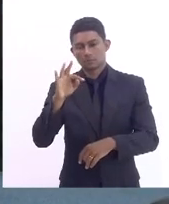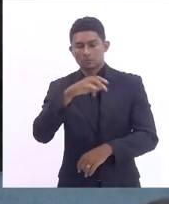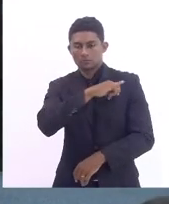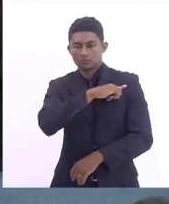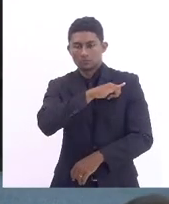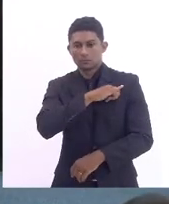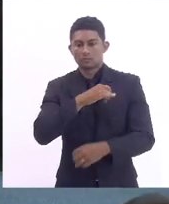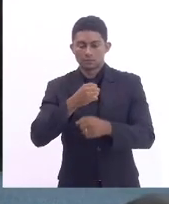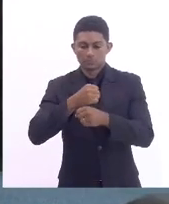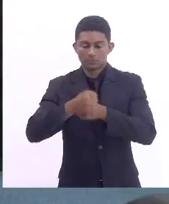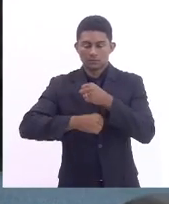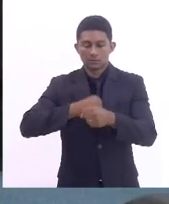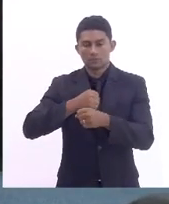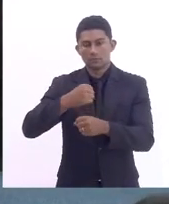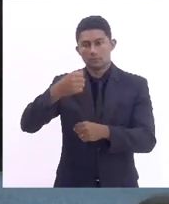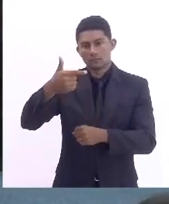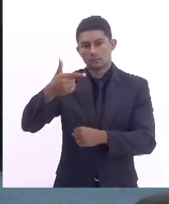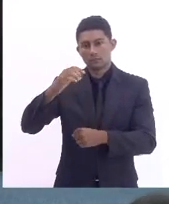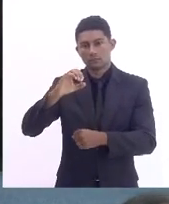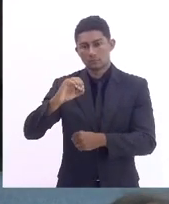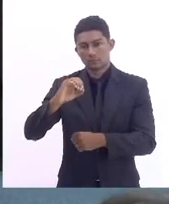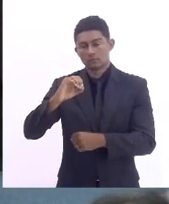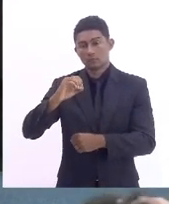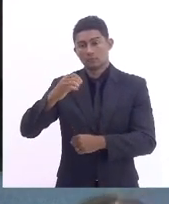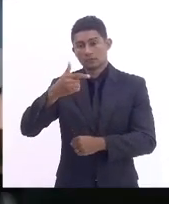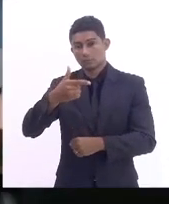quadriênio 2002 a 2026